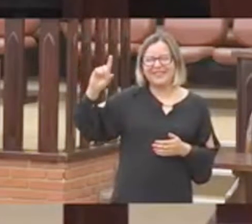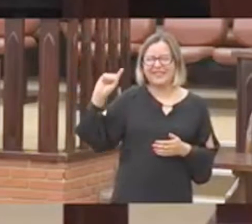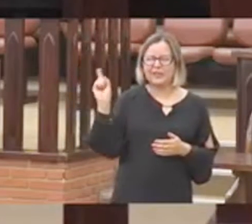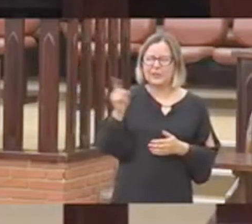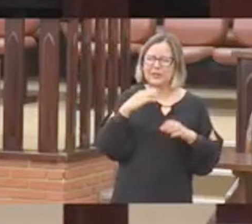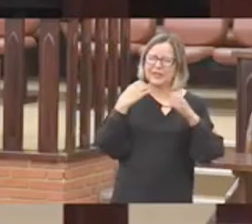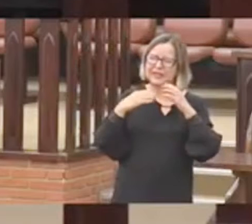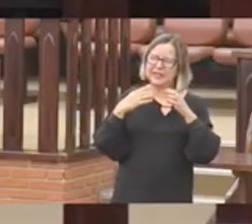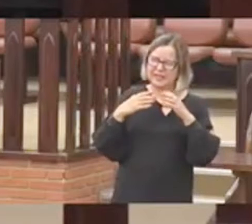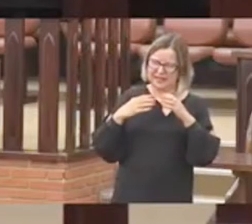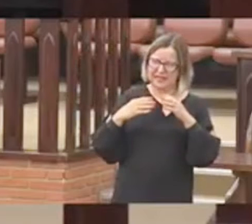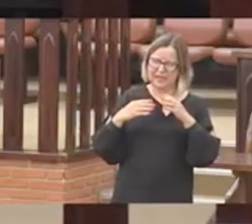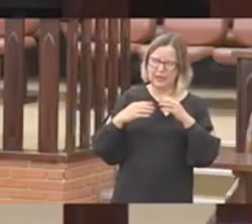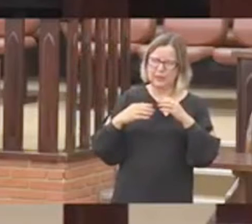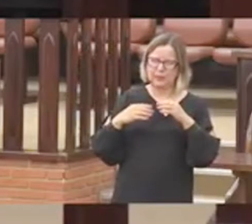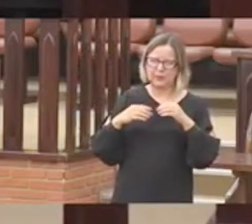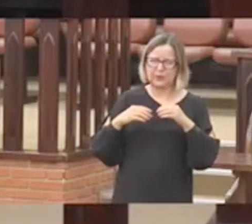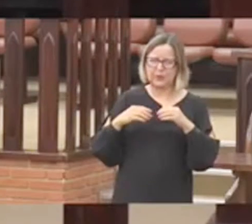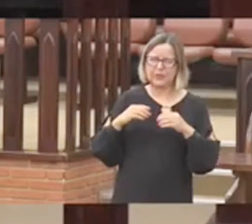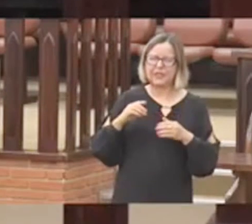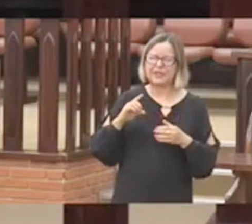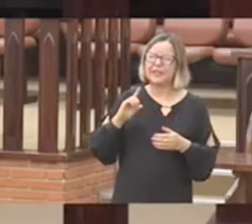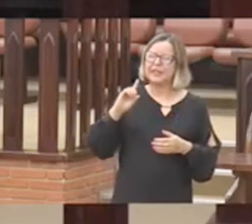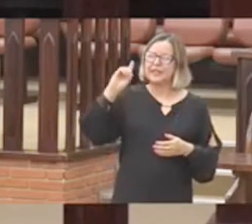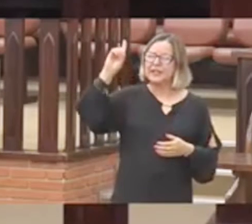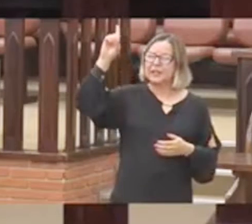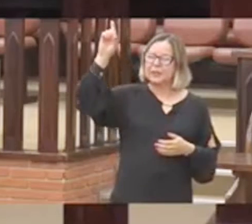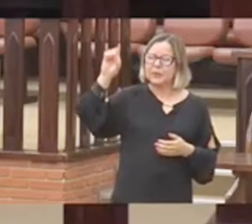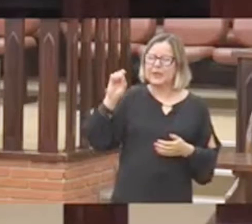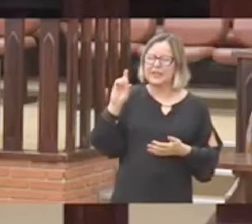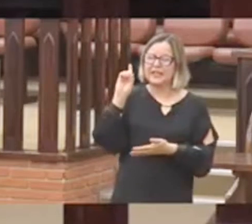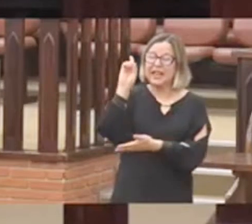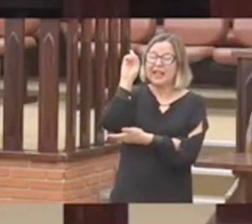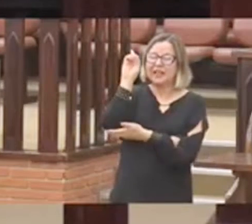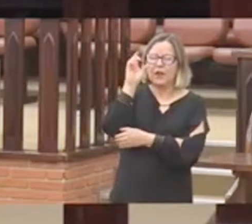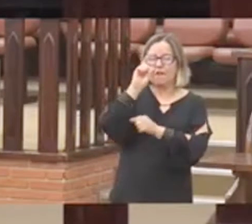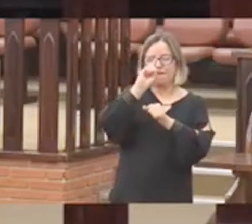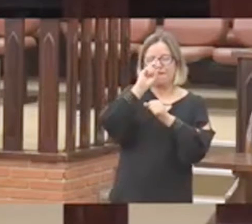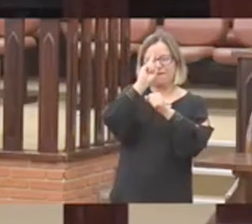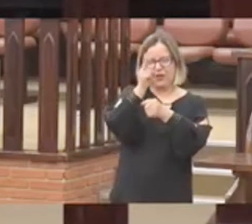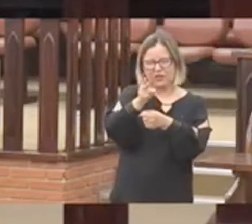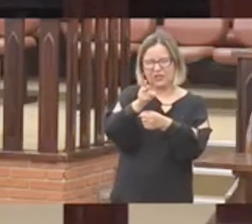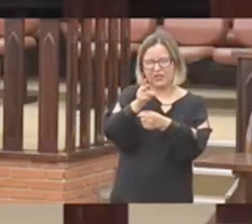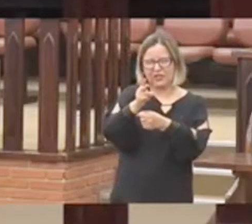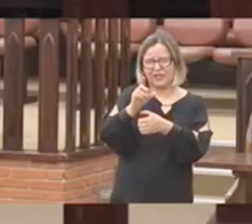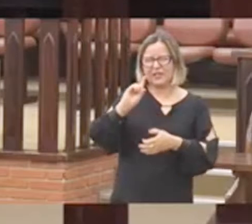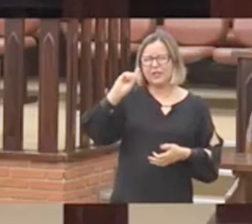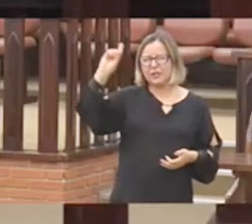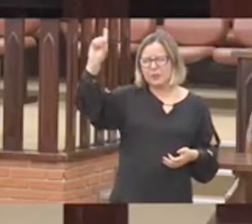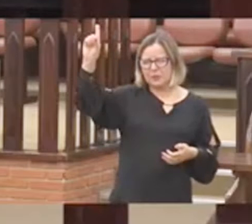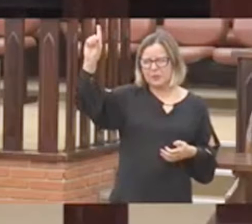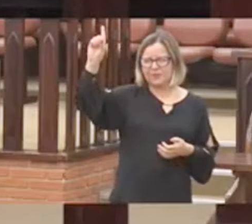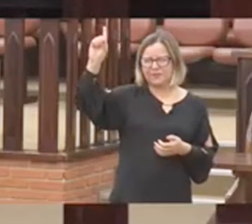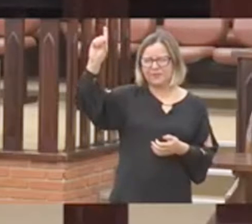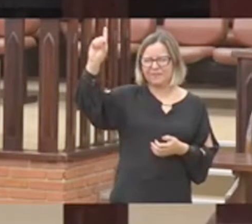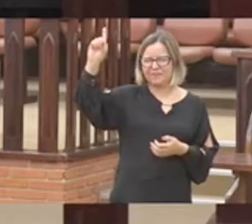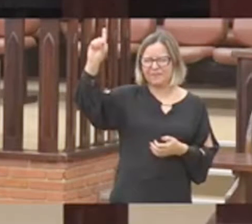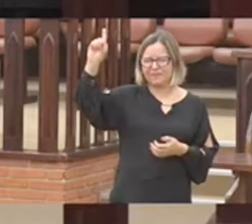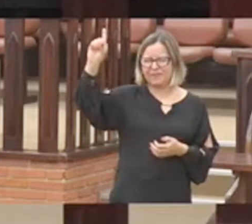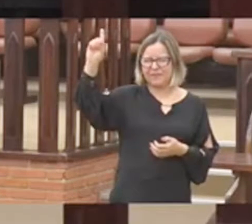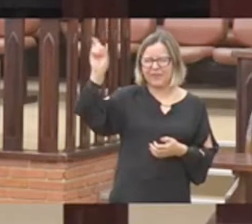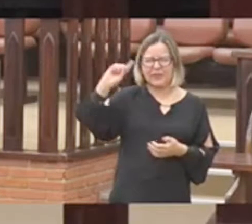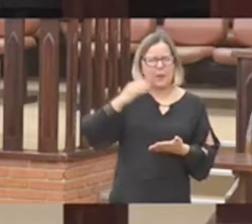aqui, Tu és a torre forte. Tu és aquele que não